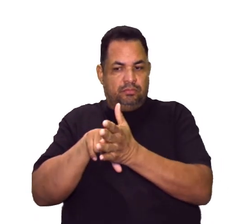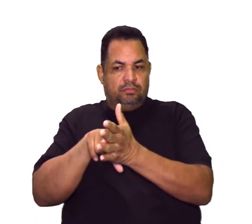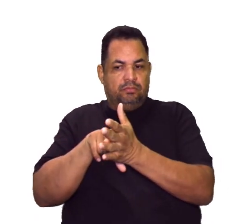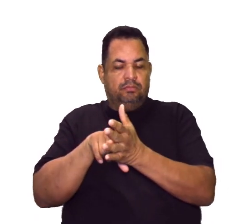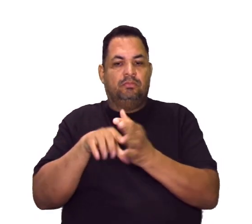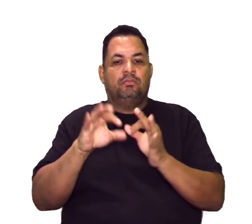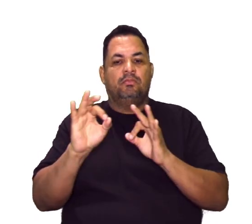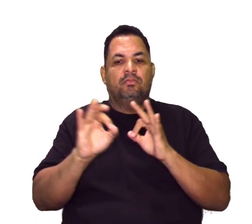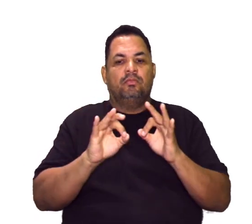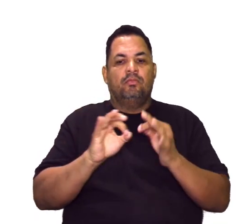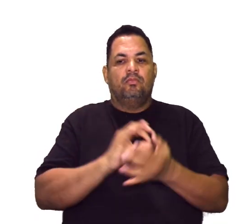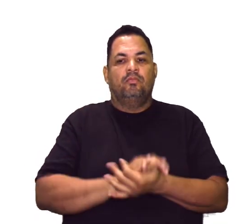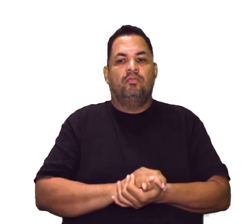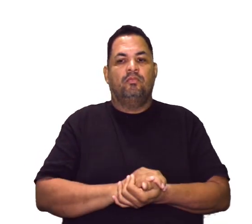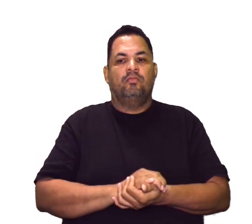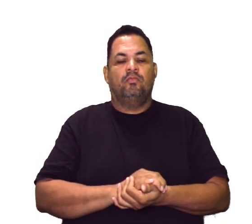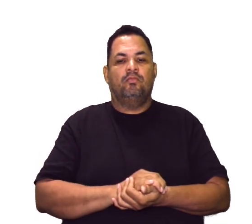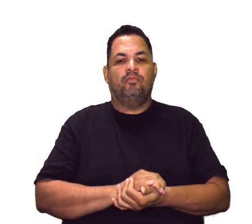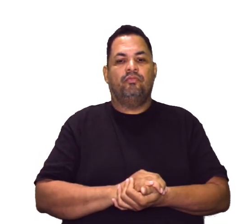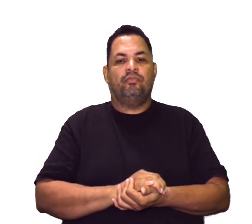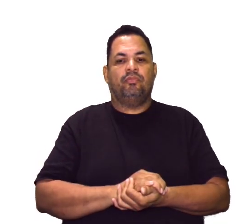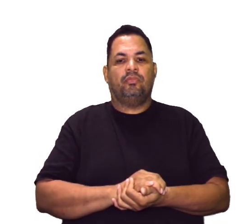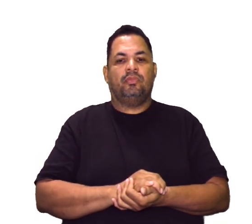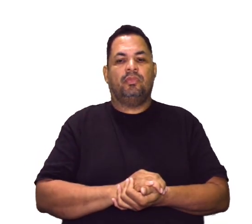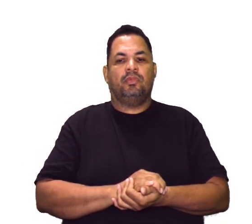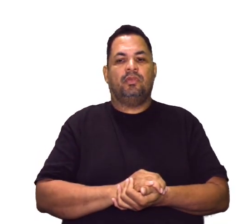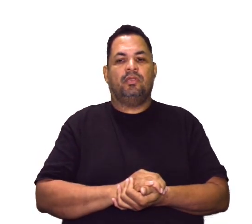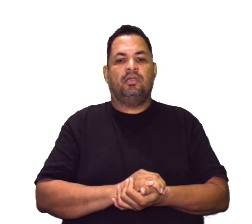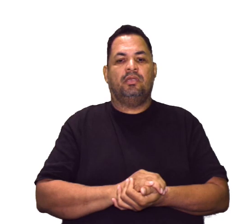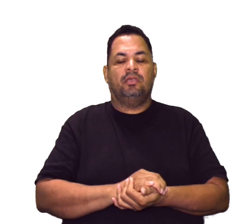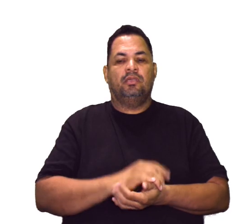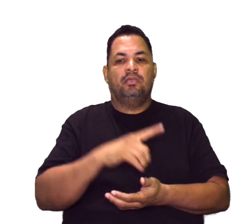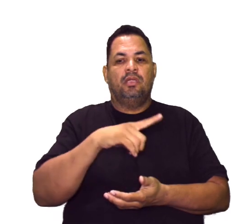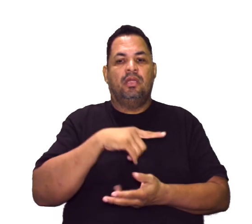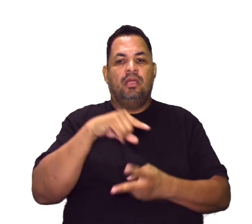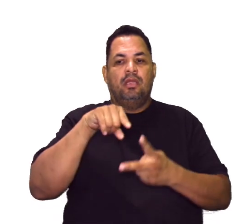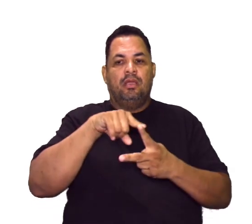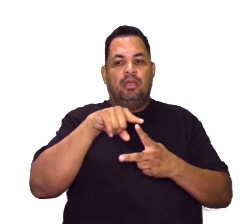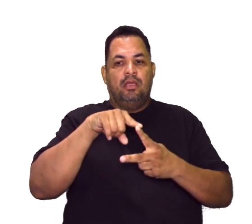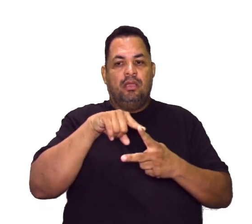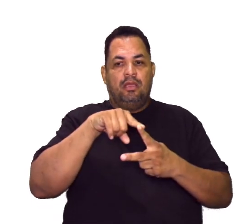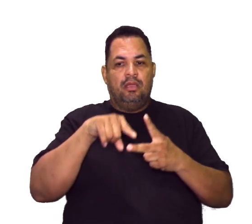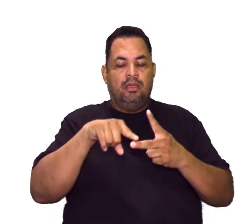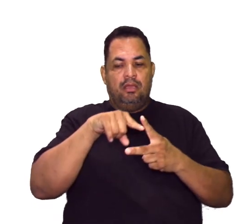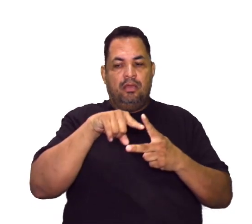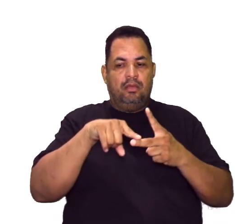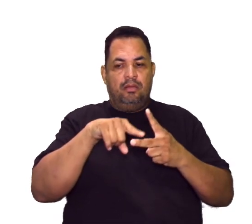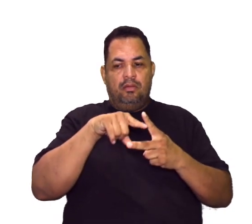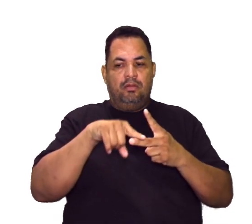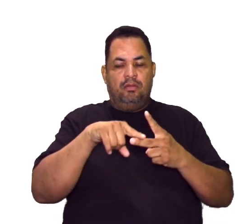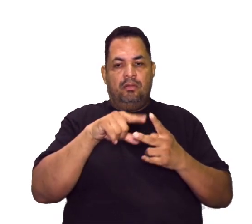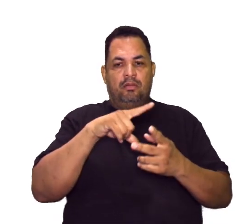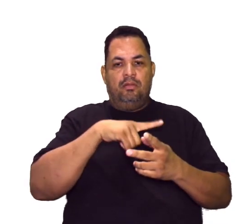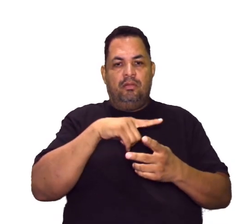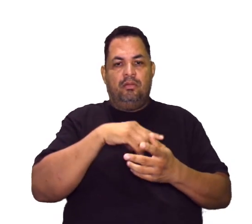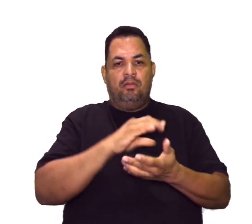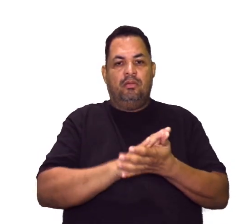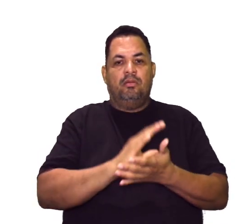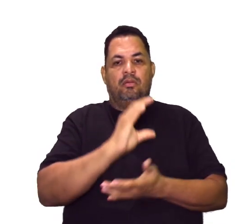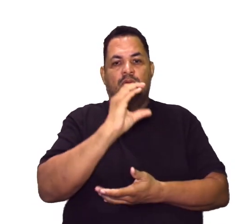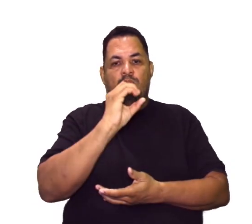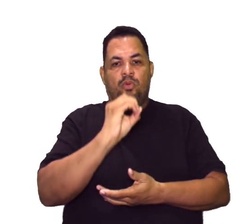molécula da água, ela é uma molécula angular. E vocês viram que o